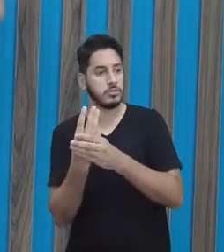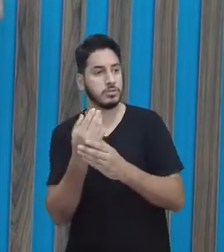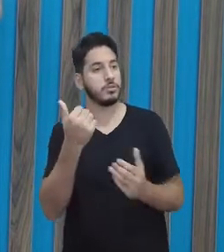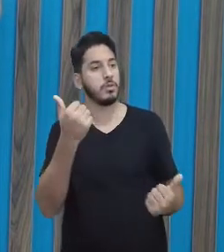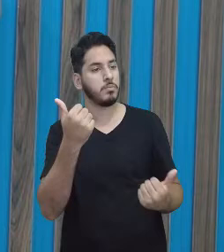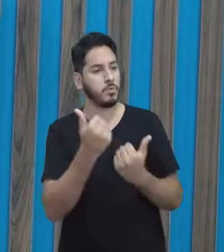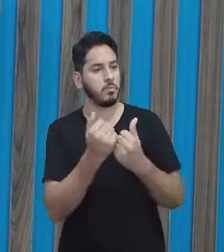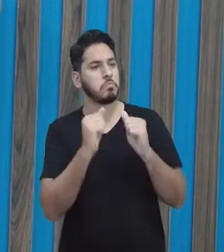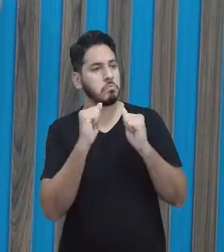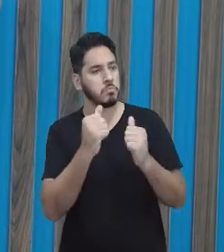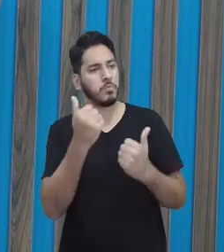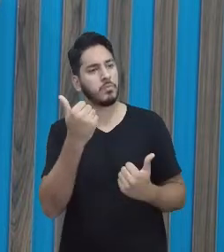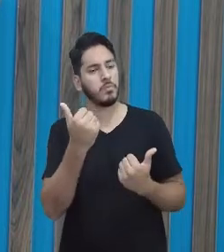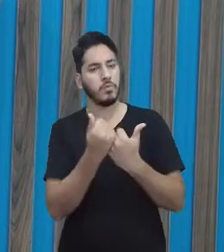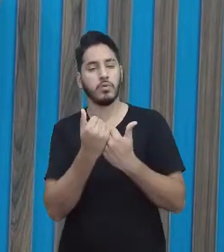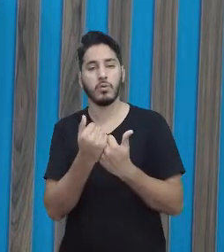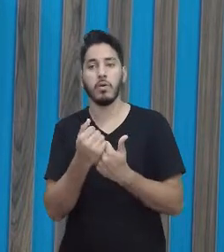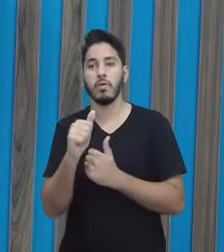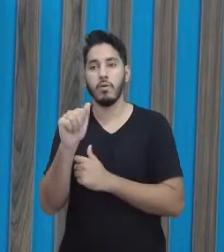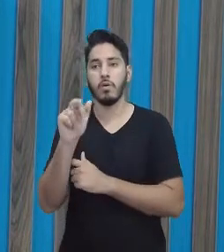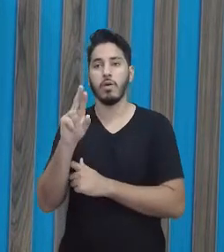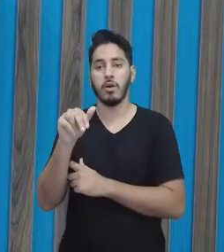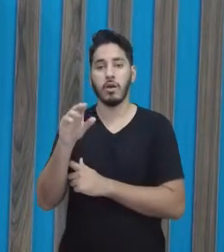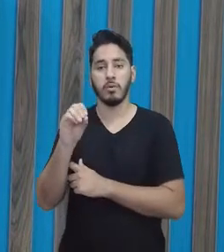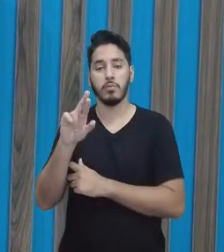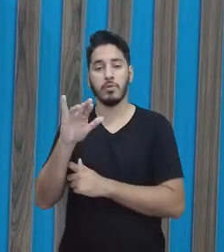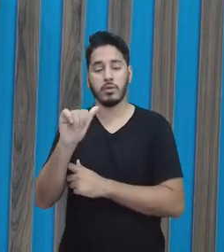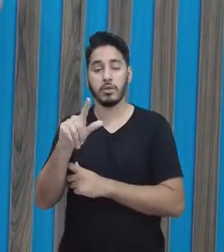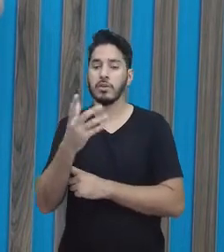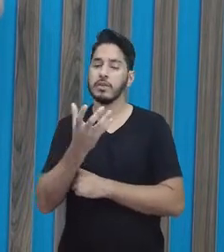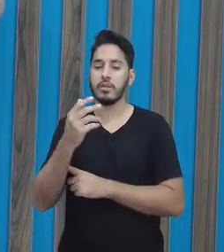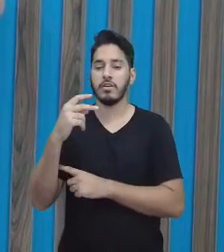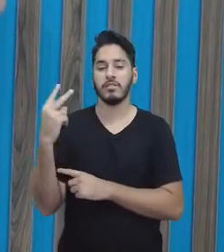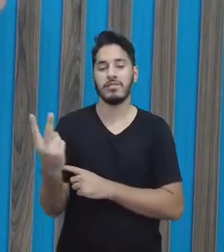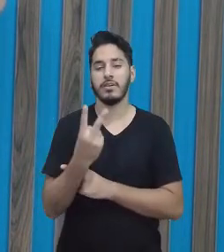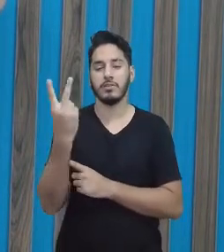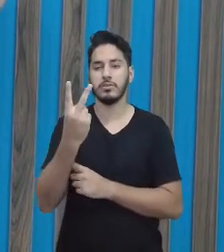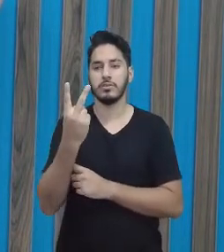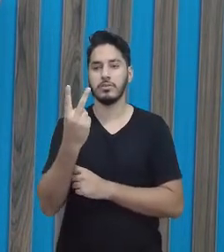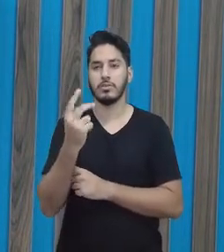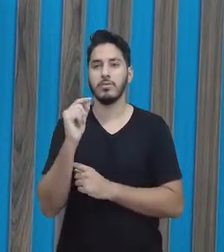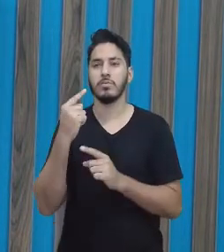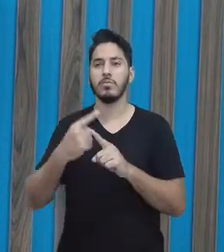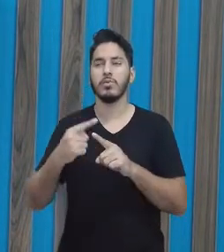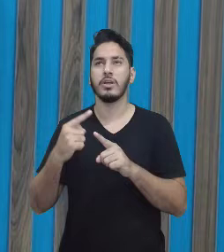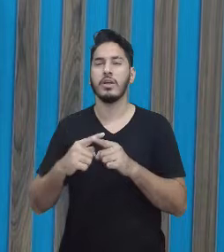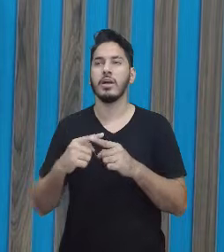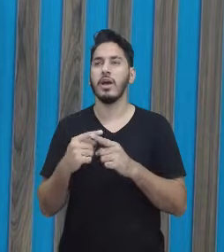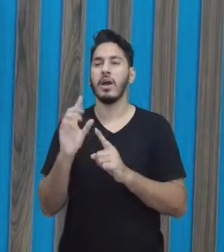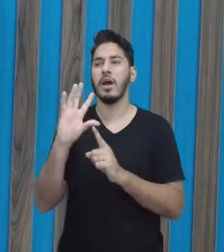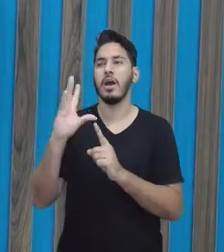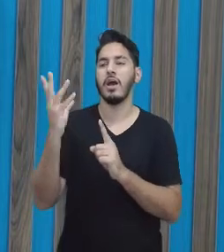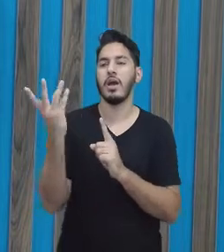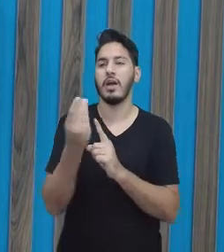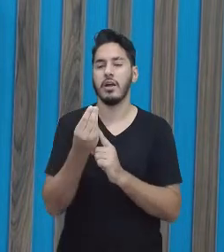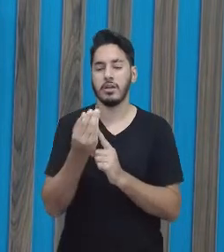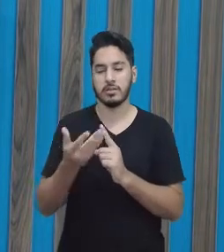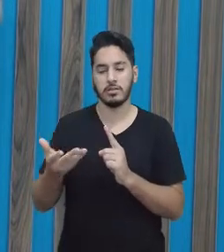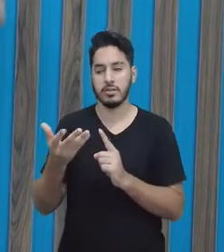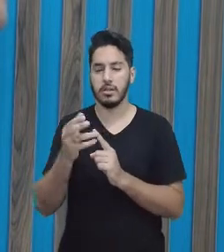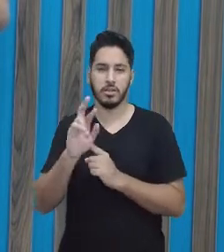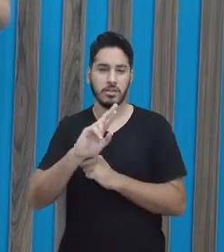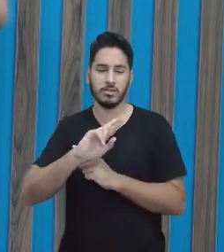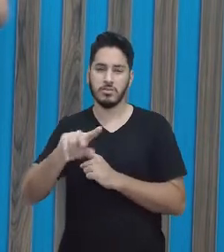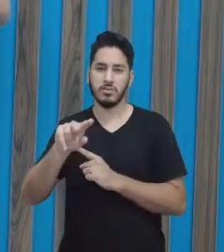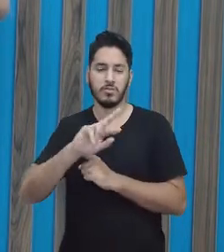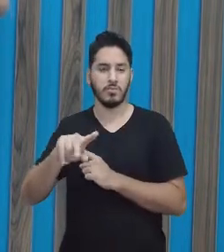o movimento armorial. E ele também queria valorizar, porque a arte popular, naquele momento, ela não era